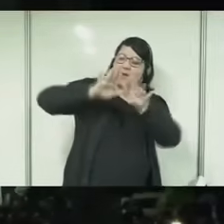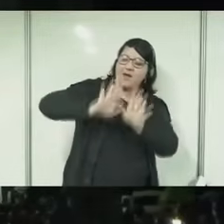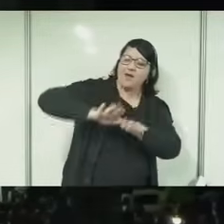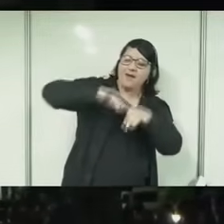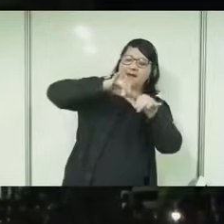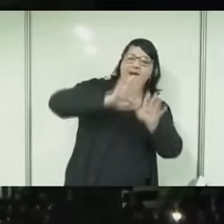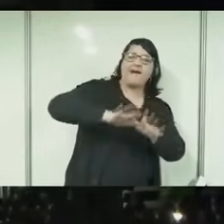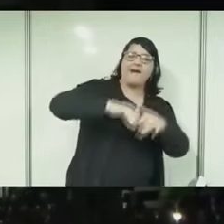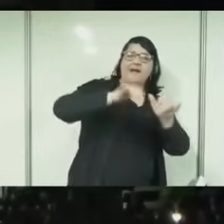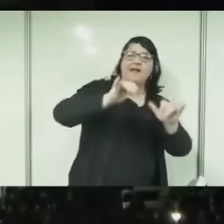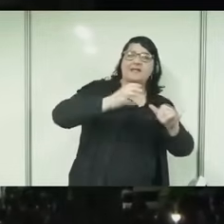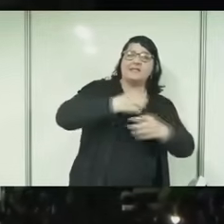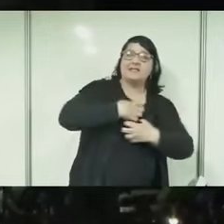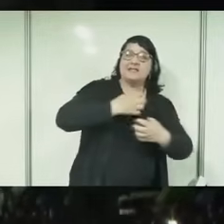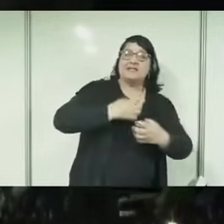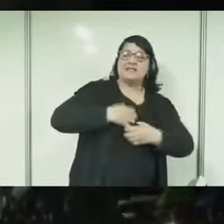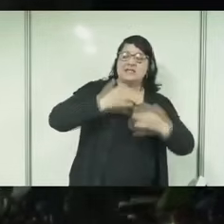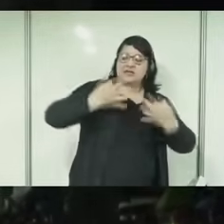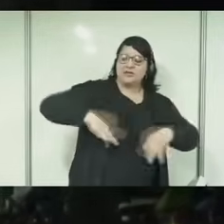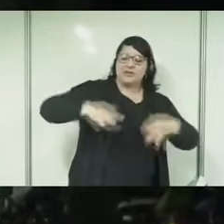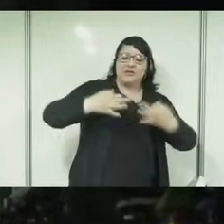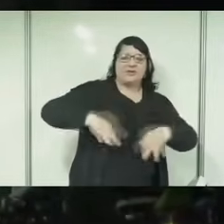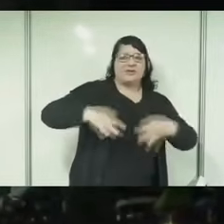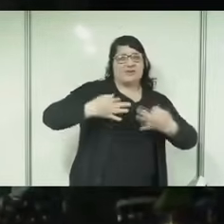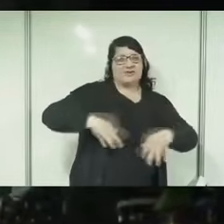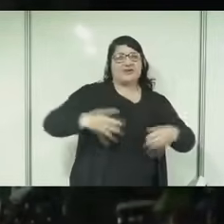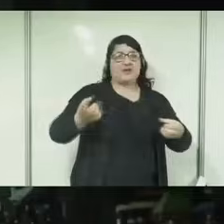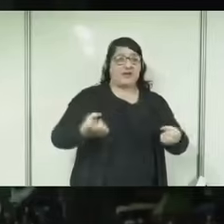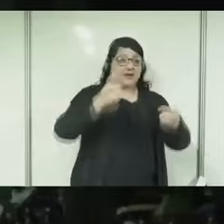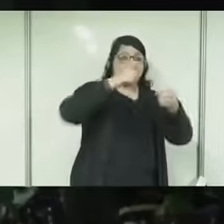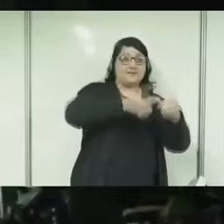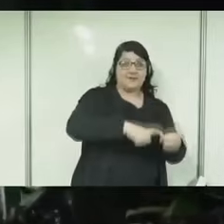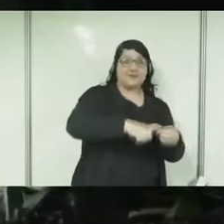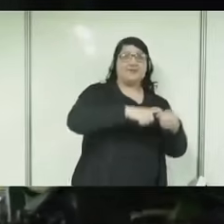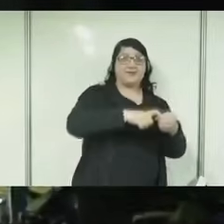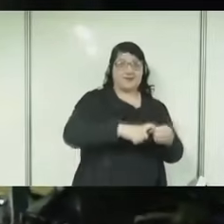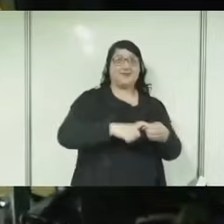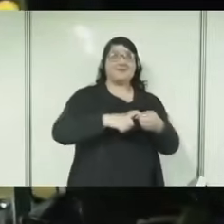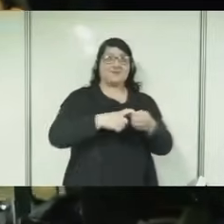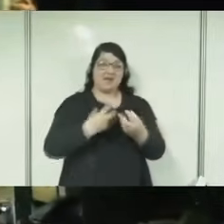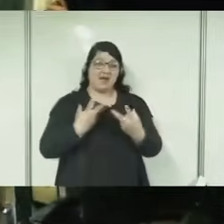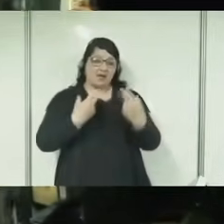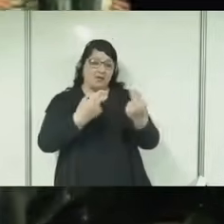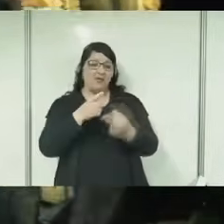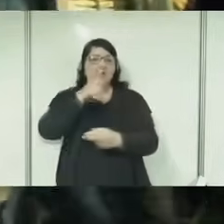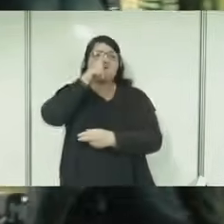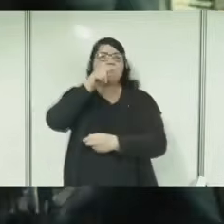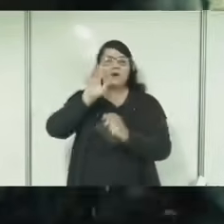Volta cansada, ferida, machucada, mas volta pra casa batendo suas asas com grande dor. Igual a andorinha, eu parto.